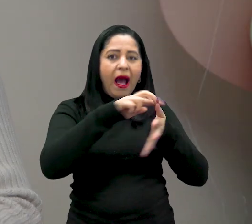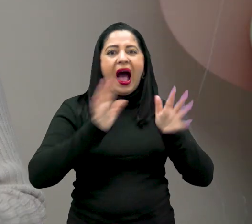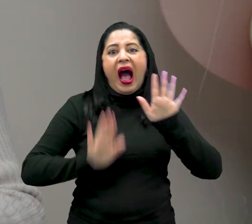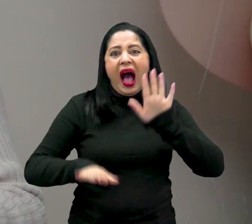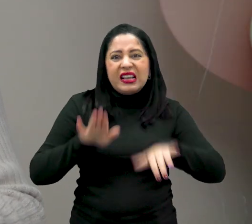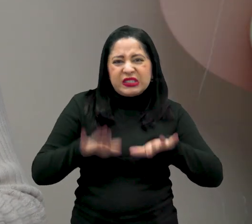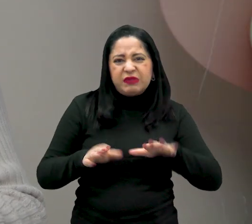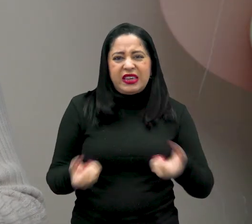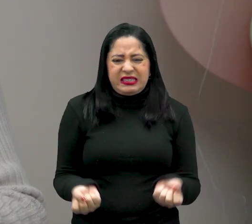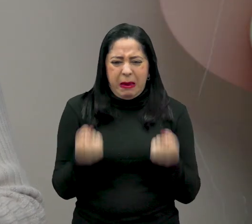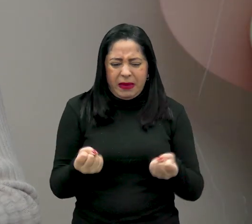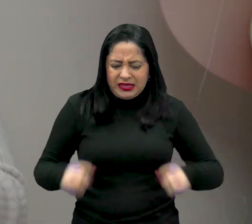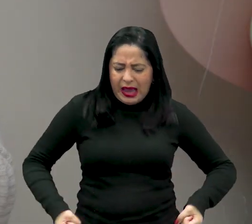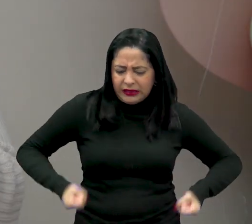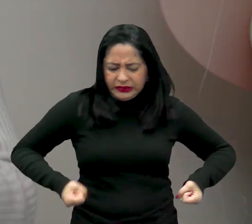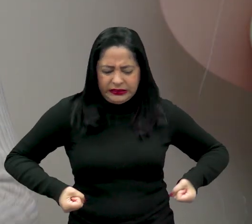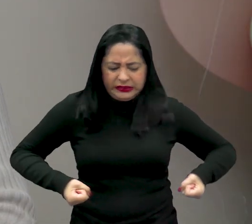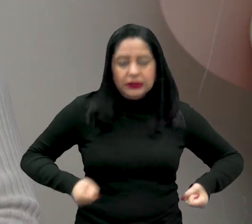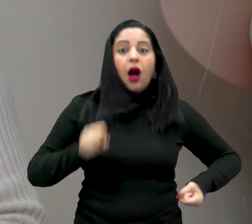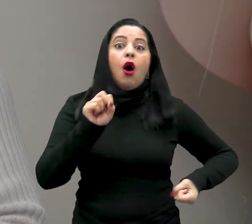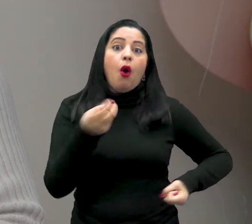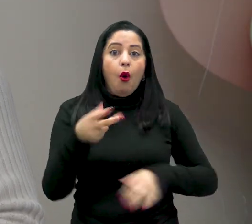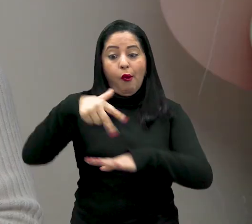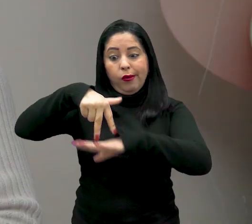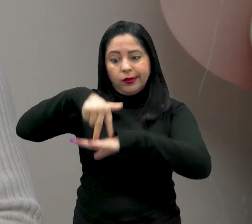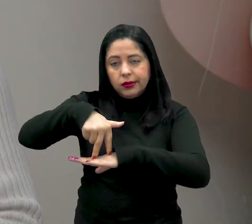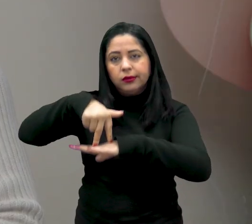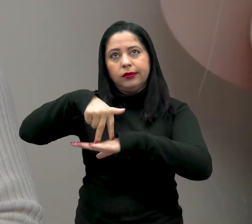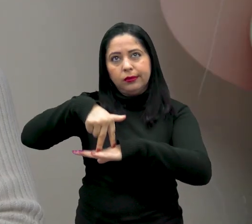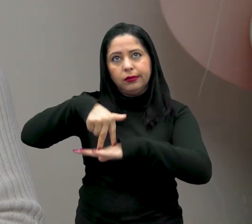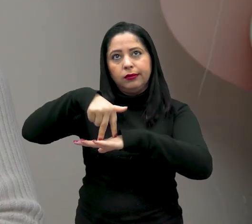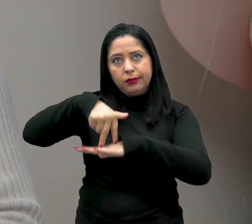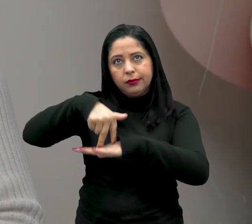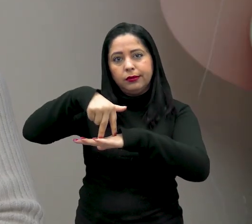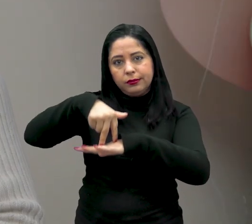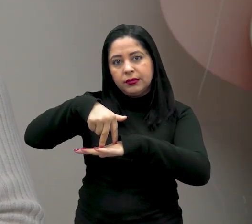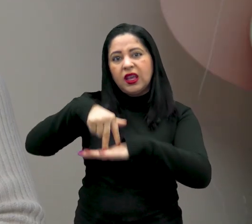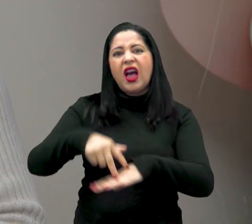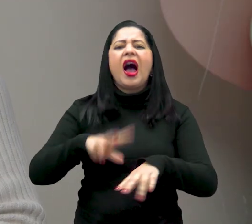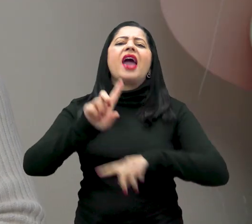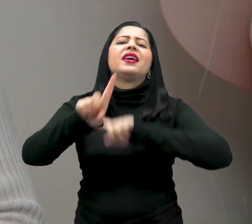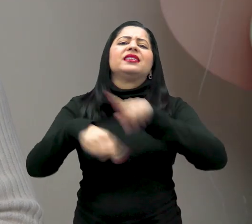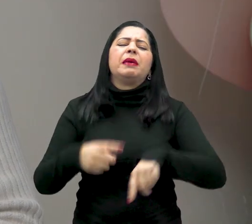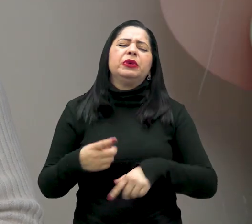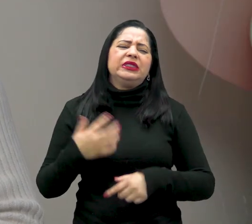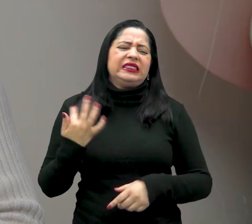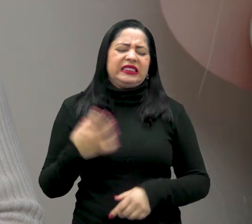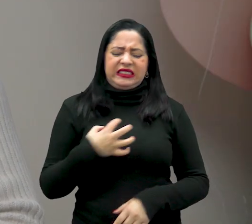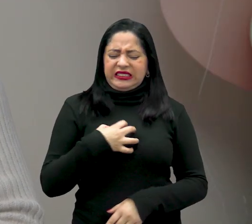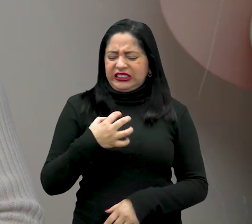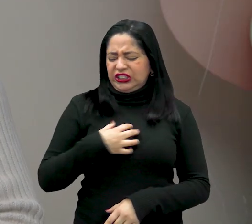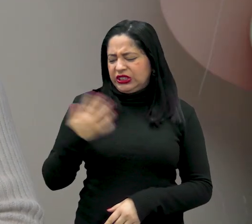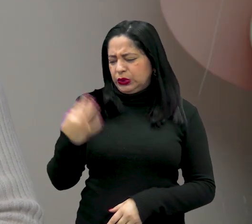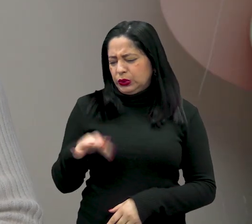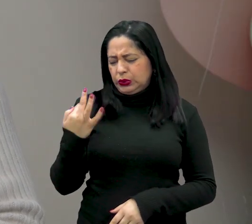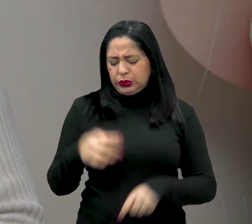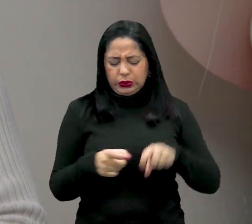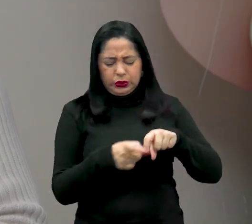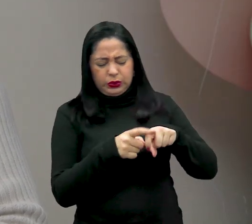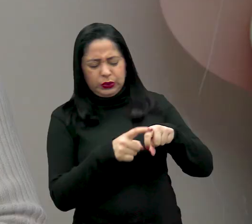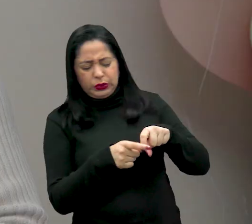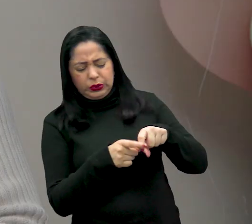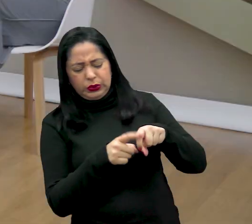peso, sacolinha de supermercado ou ficando muito tempo em pé. Quando a gente vê, já está sentindo aquele incômodo.